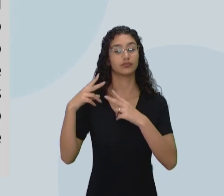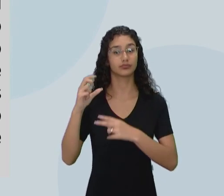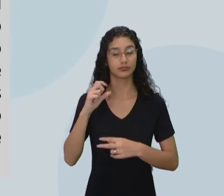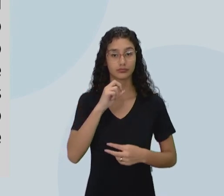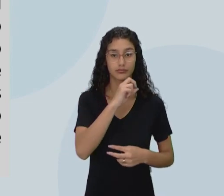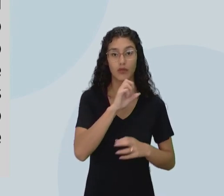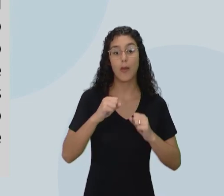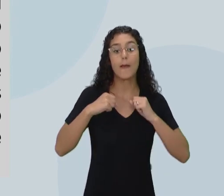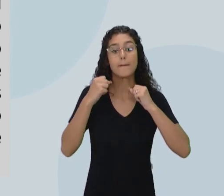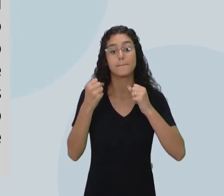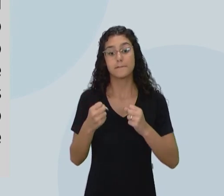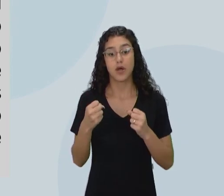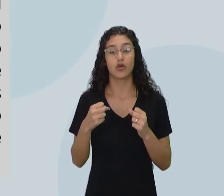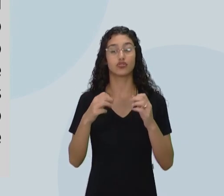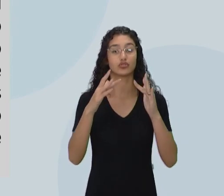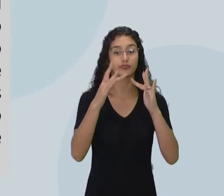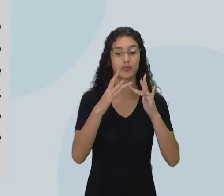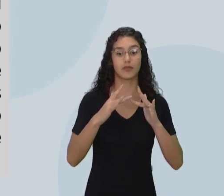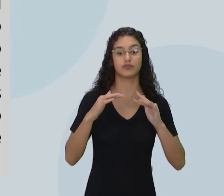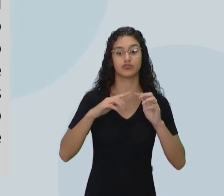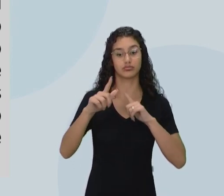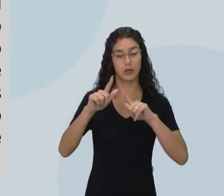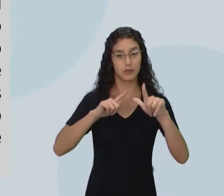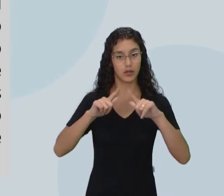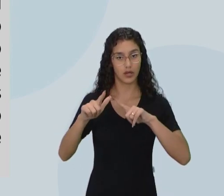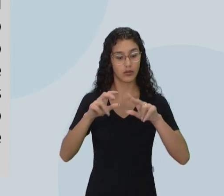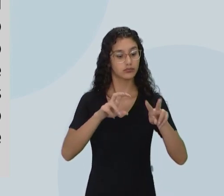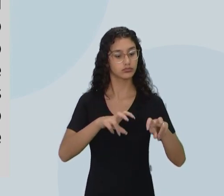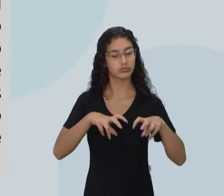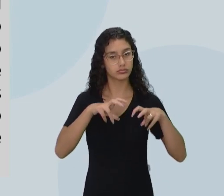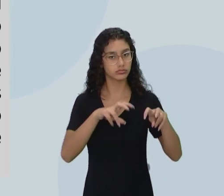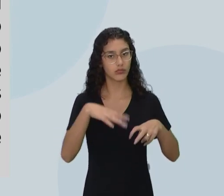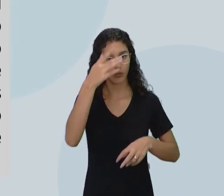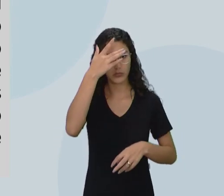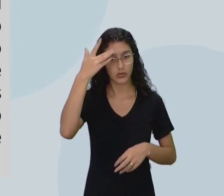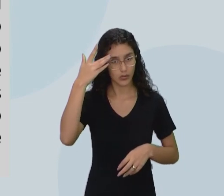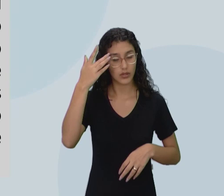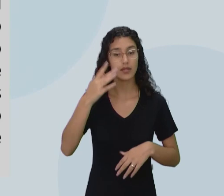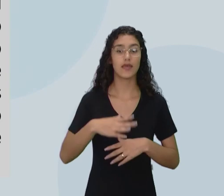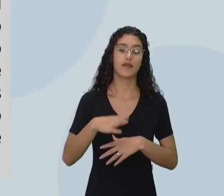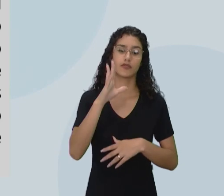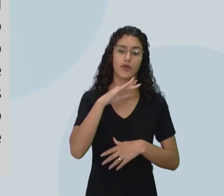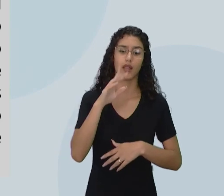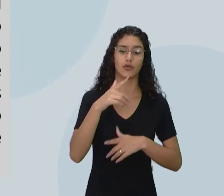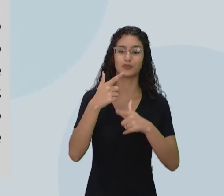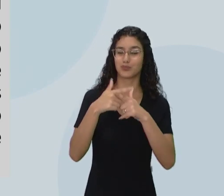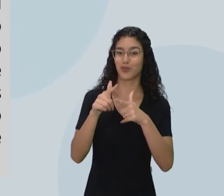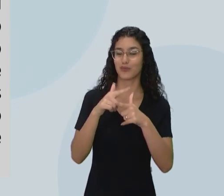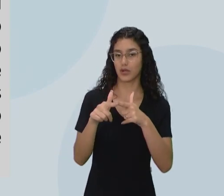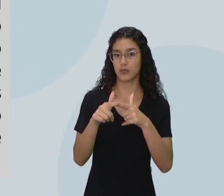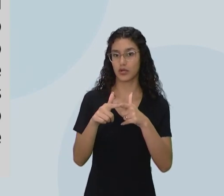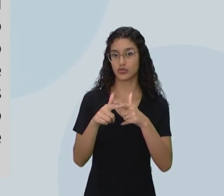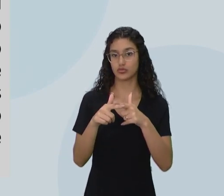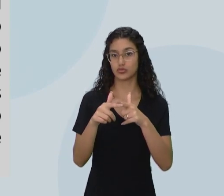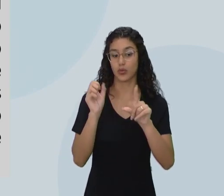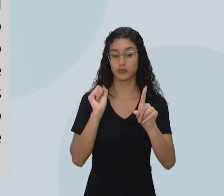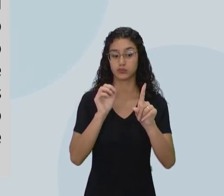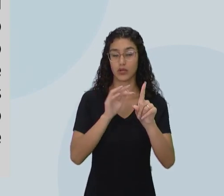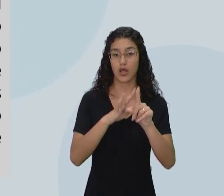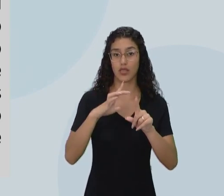agrotóxicos poderão contaminar os trabalhadores agrícolas, sem se falar no risco de contaminação